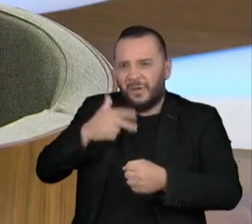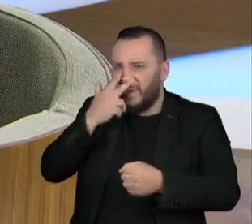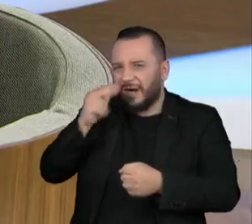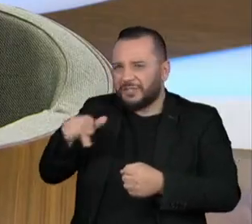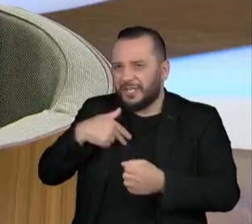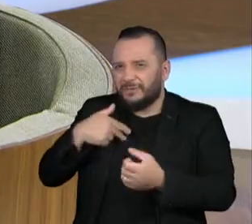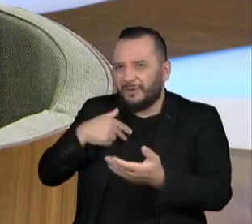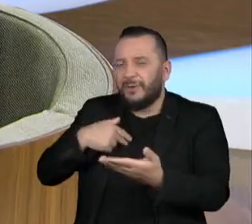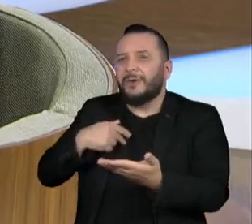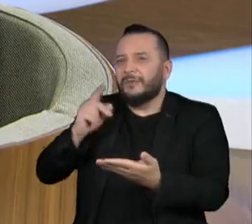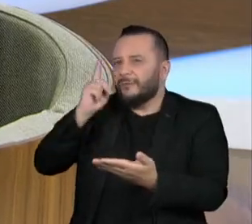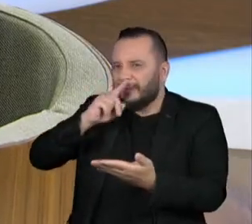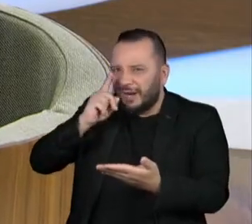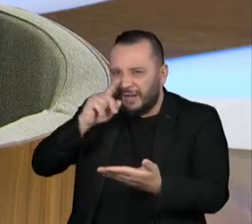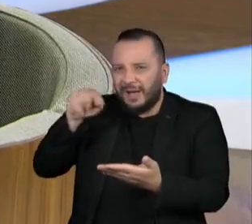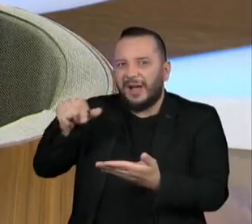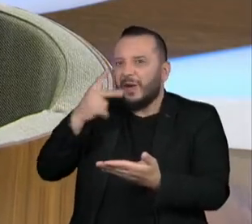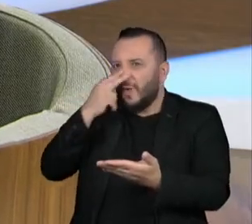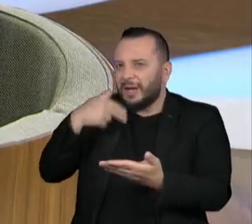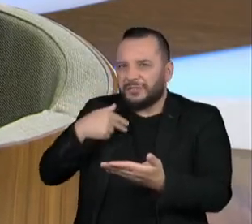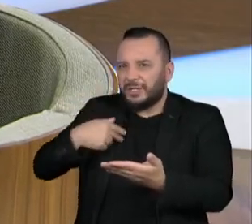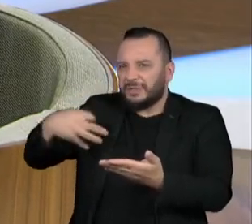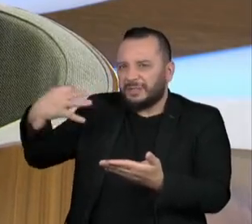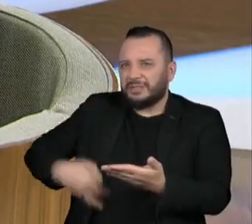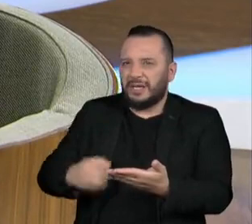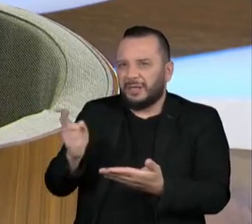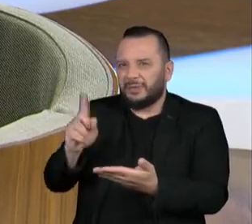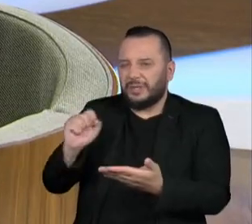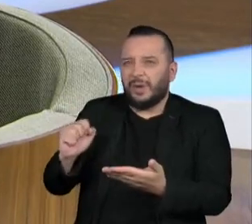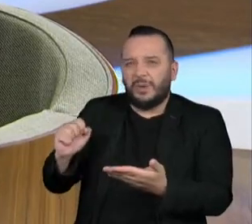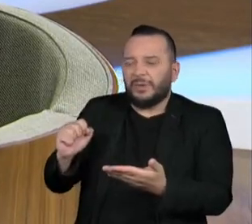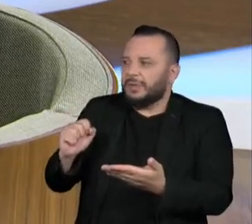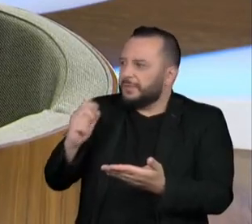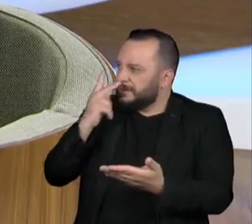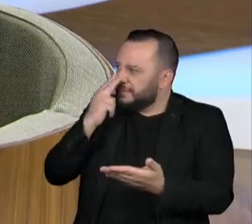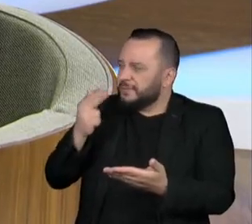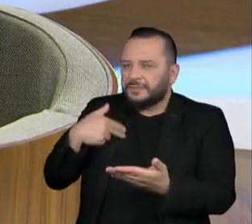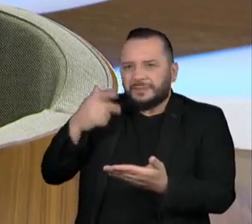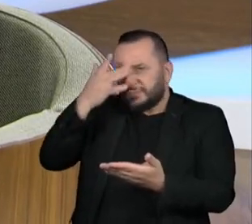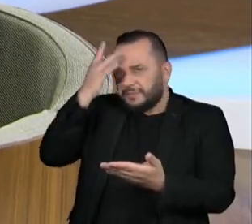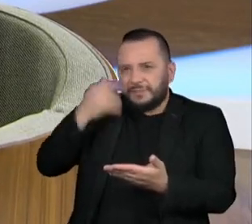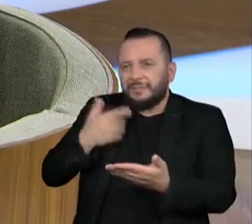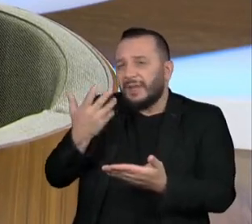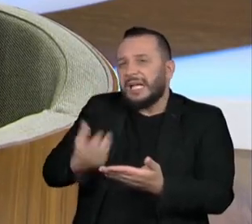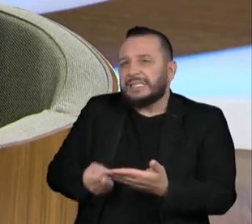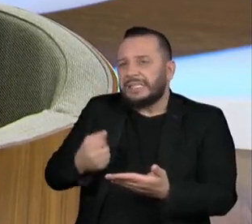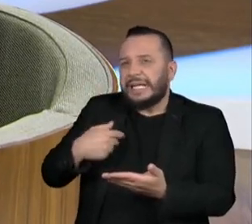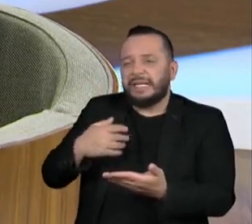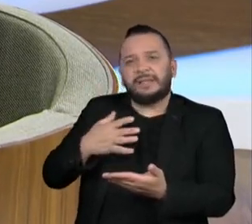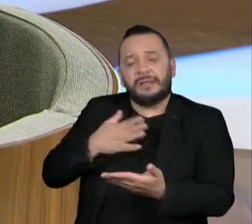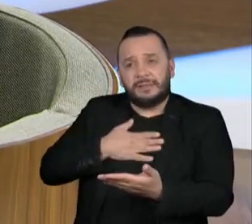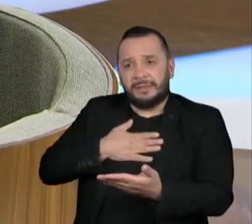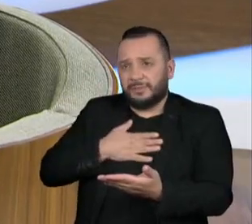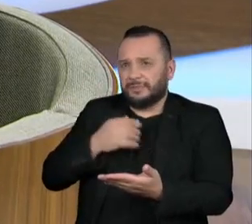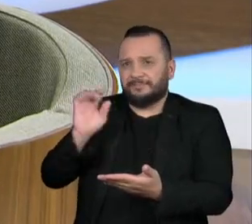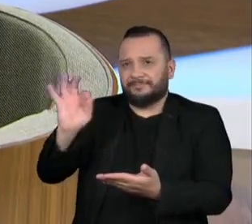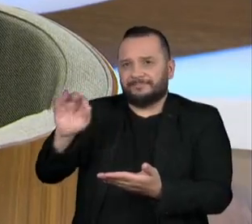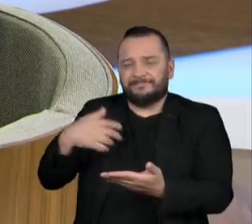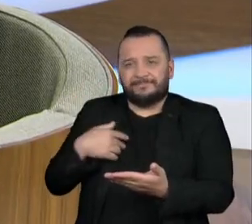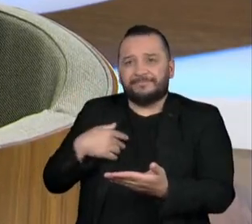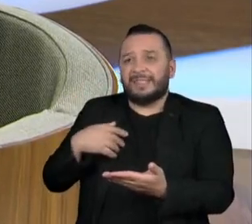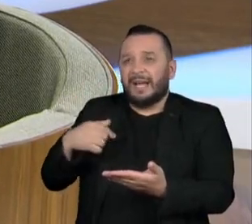tudo inclusive para ser desentendido, para não ser aceito pelas pessoas sobre quem fala, eventualmente sobre quem